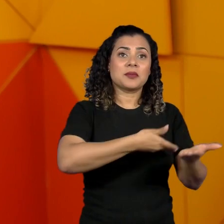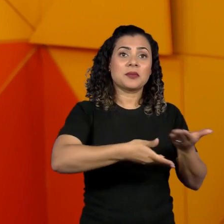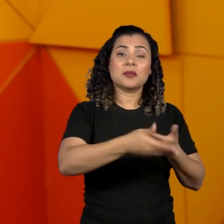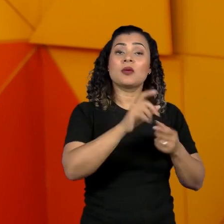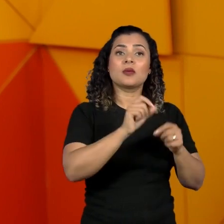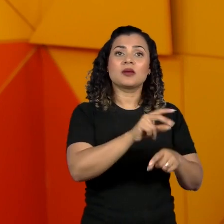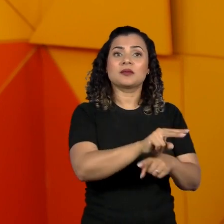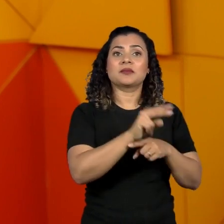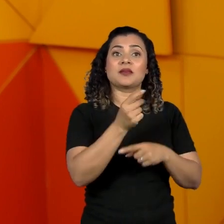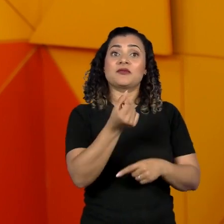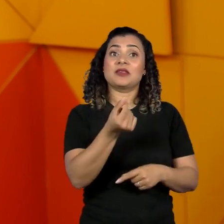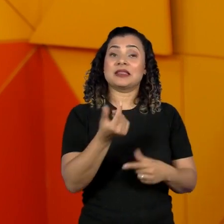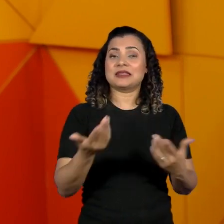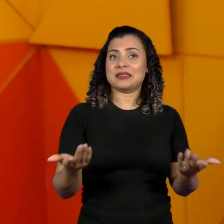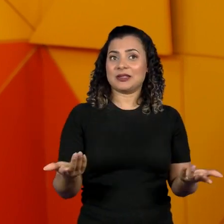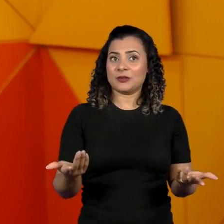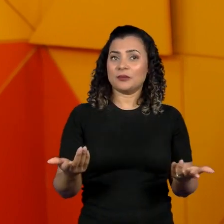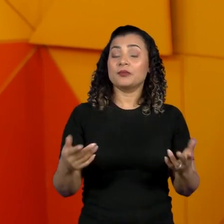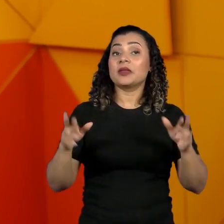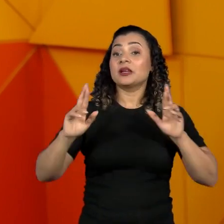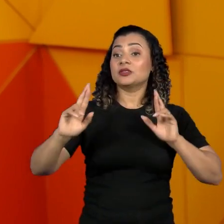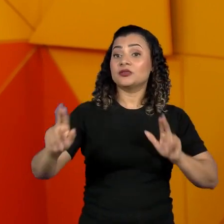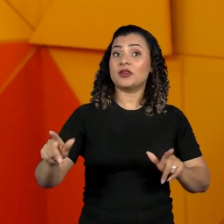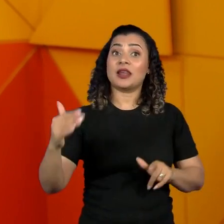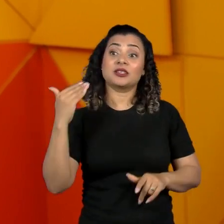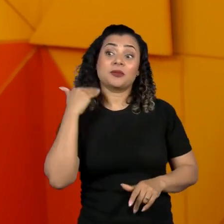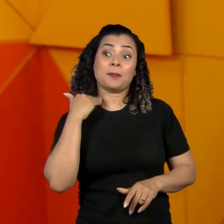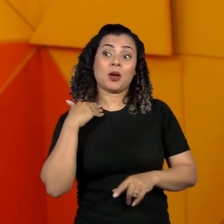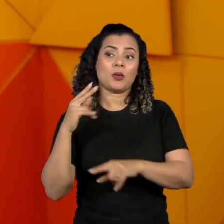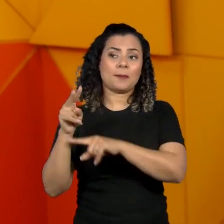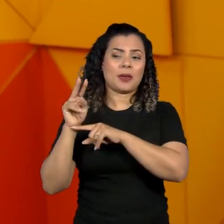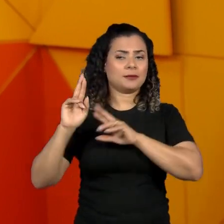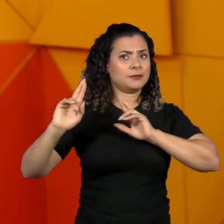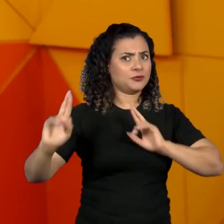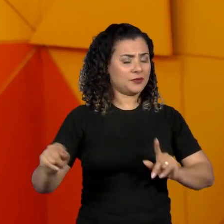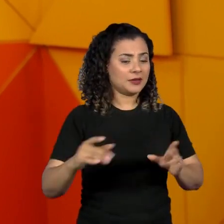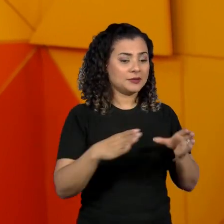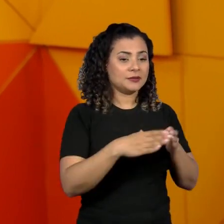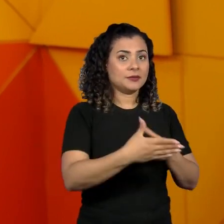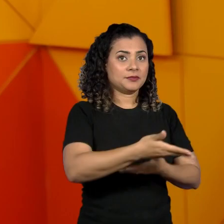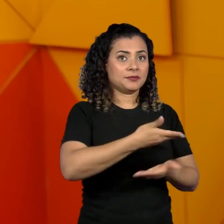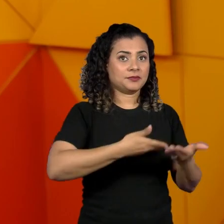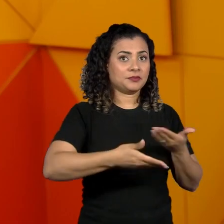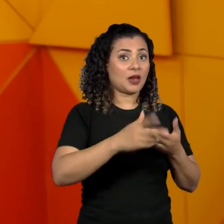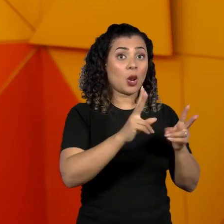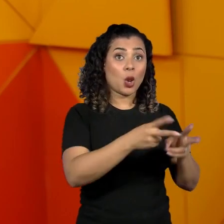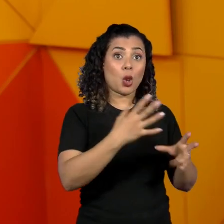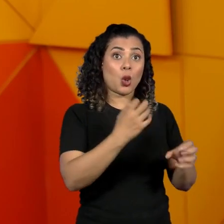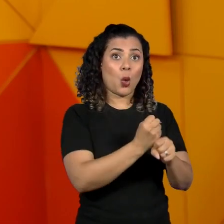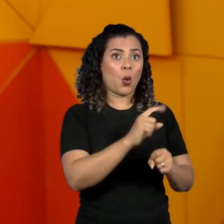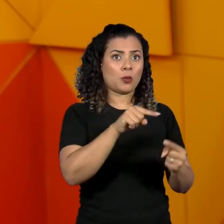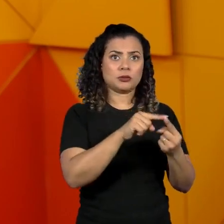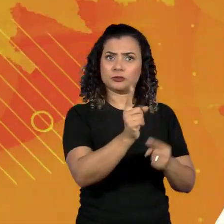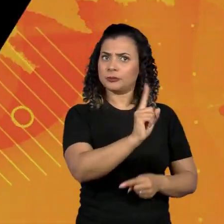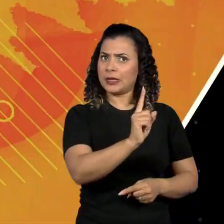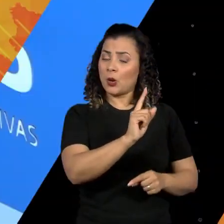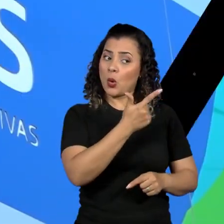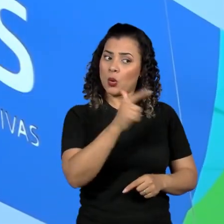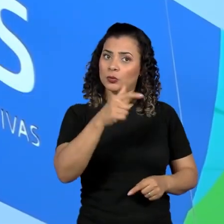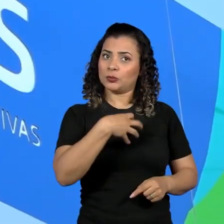serviços financeiros. Diferente dos bancos, essas organizações não têm fins lucrativos.